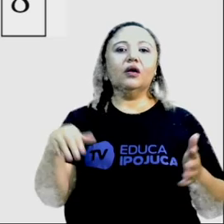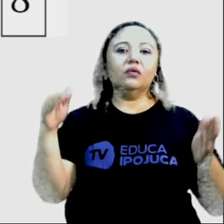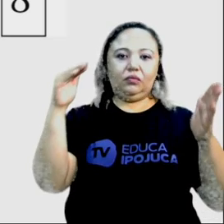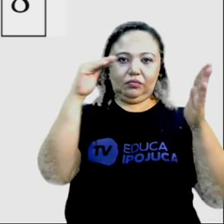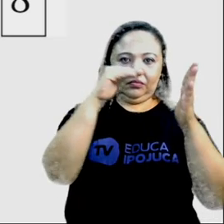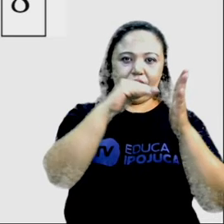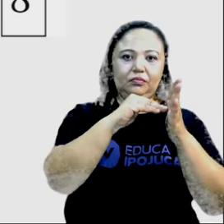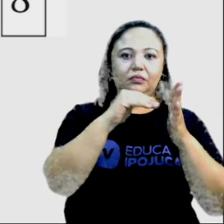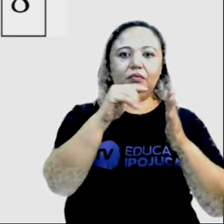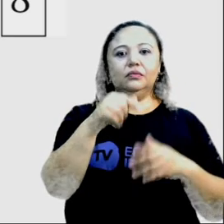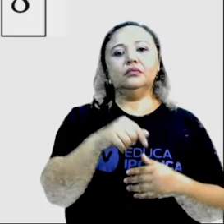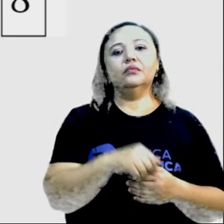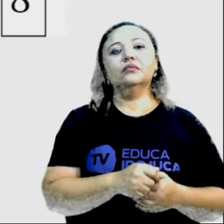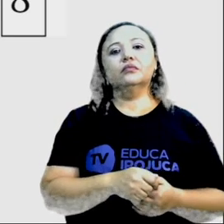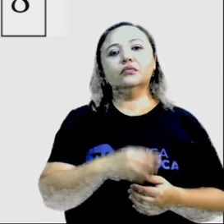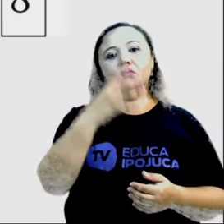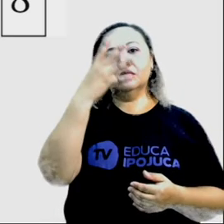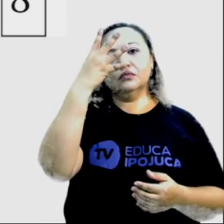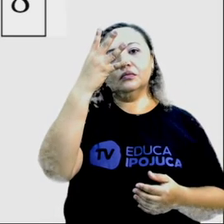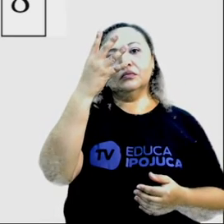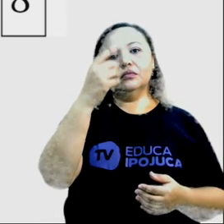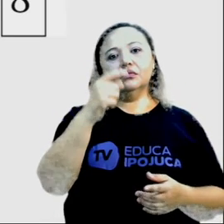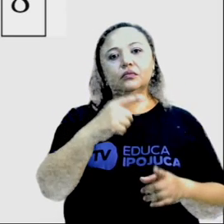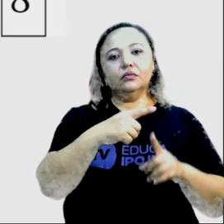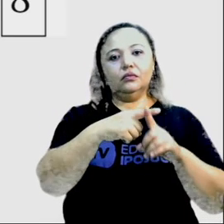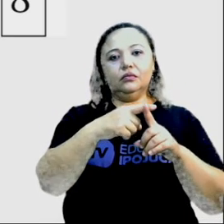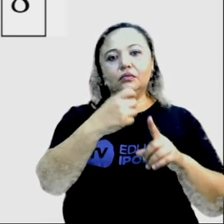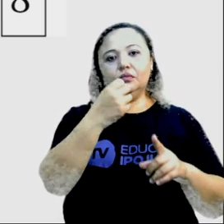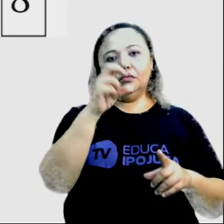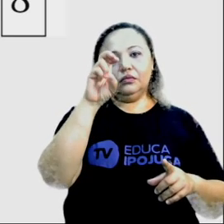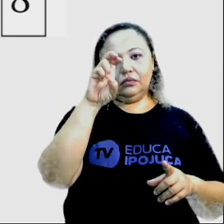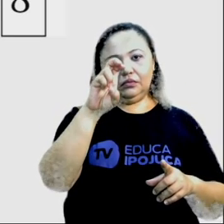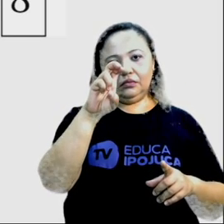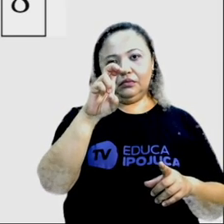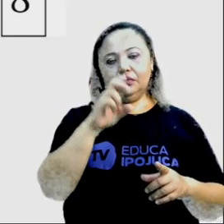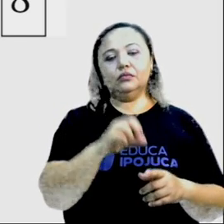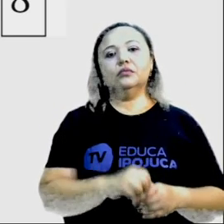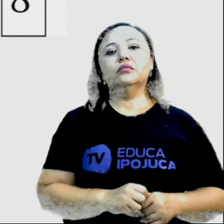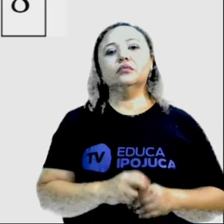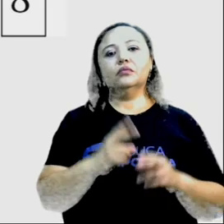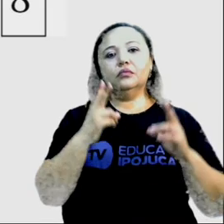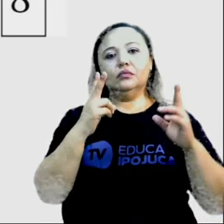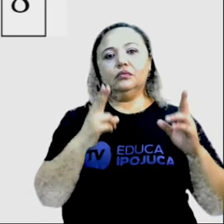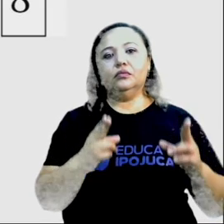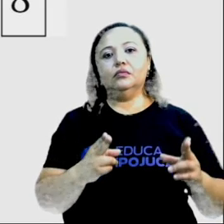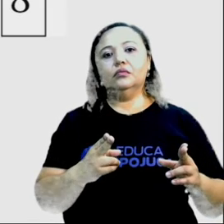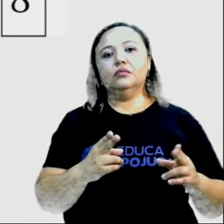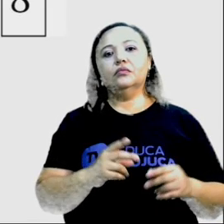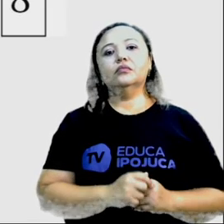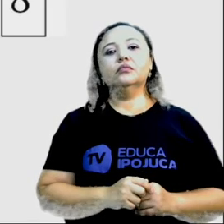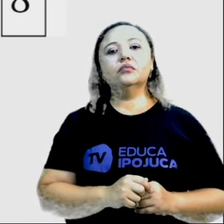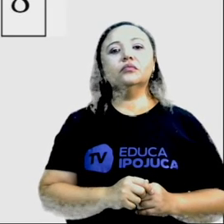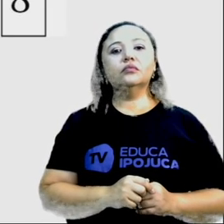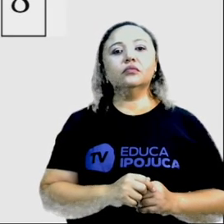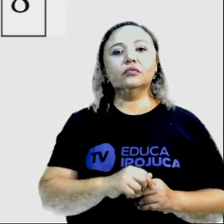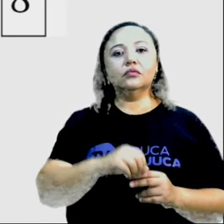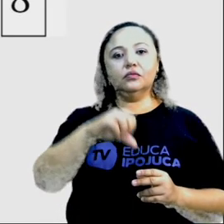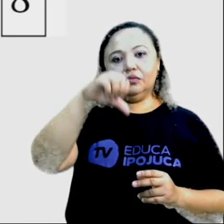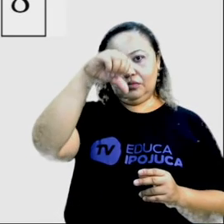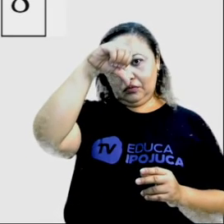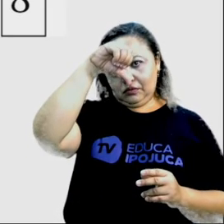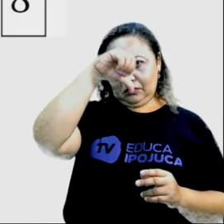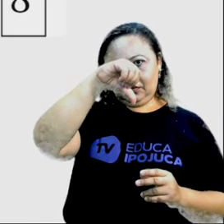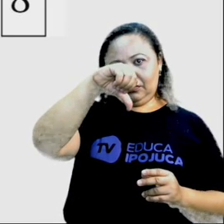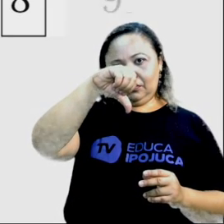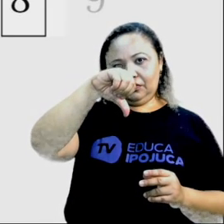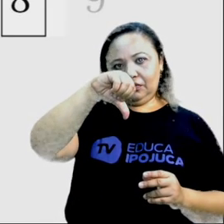última adição, temos aí 4 mais 5. 4 com mais 5 é igual a? Isso